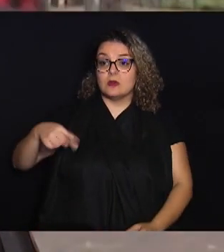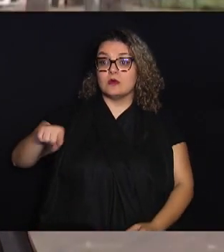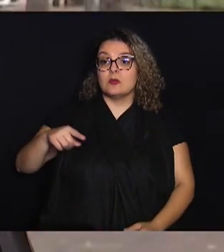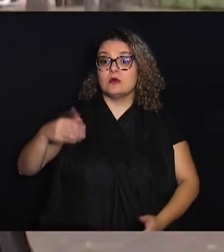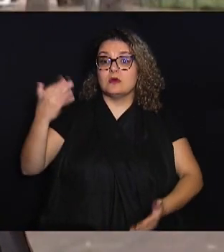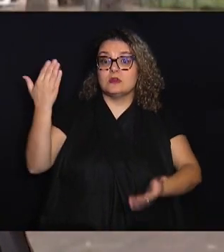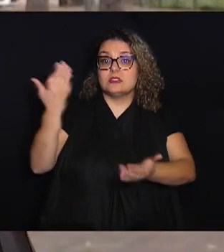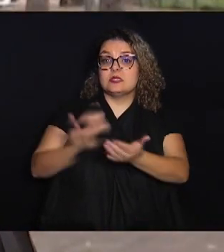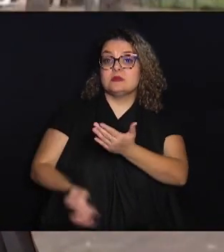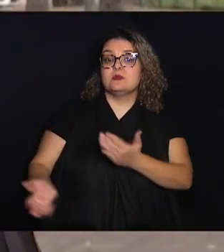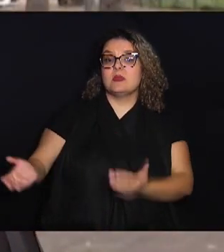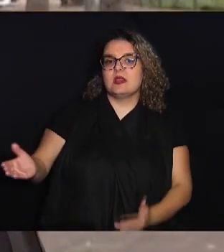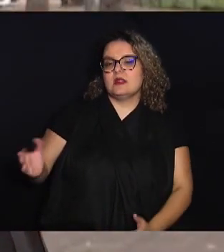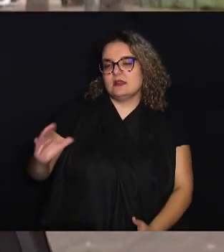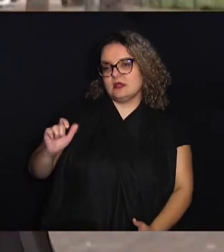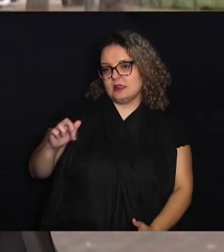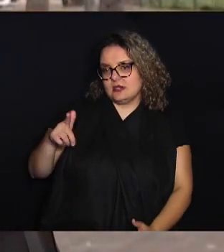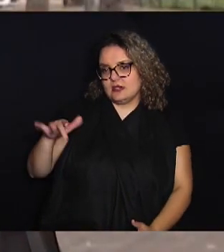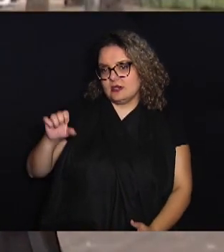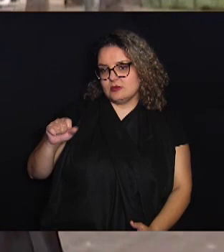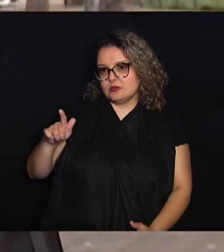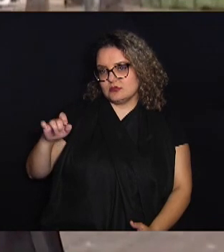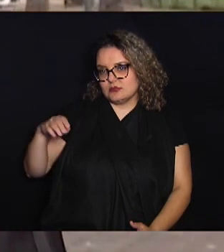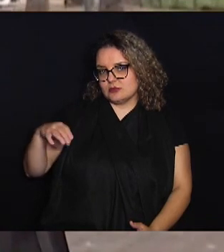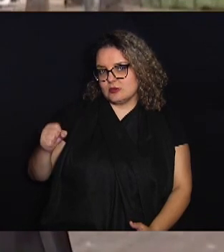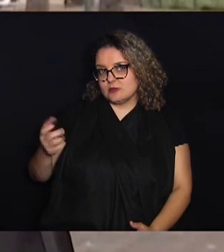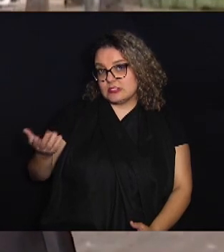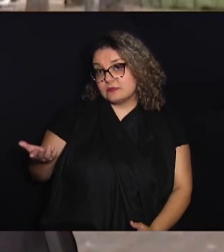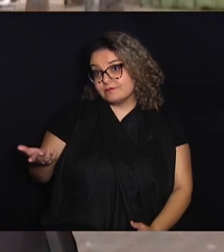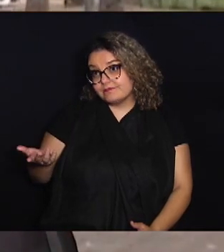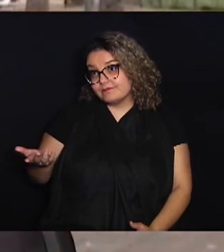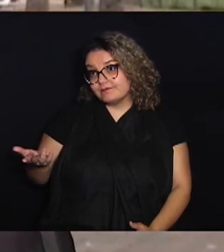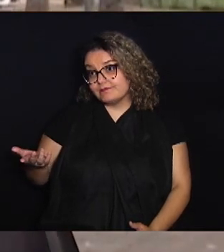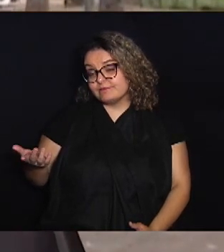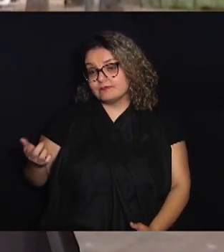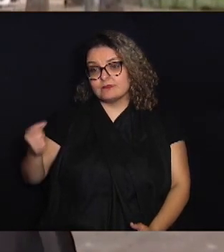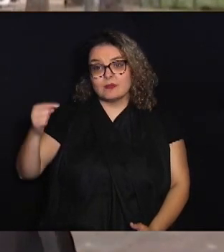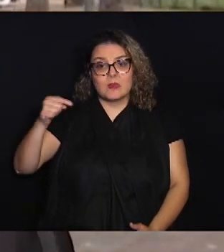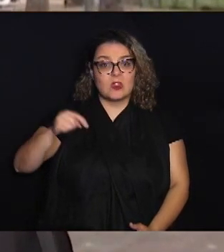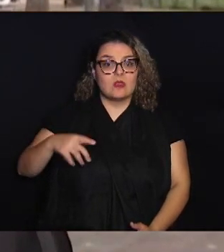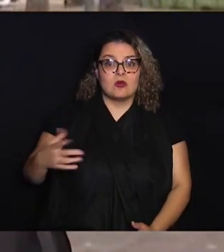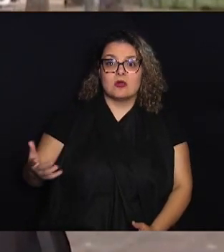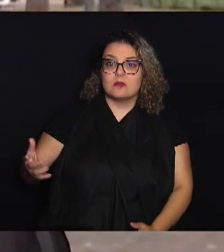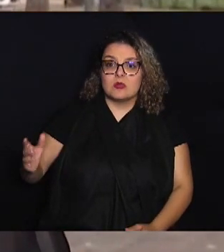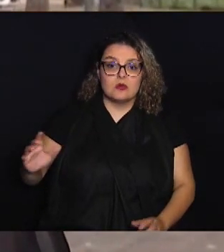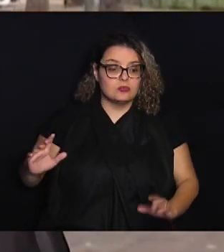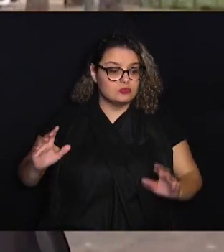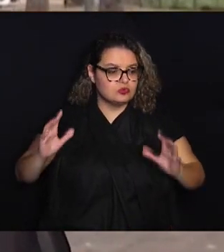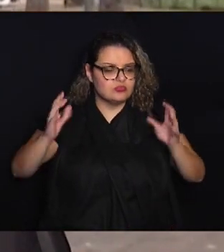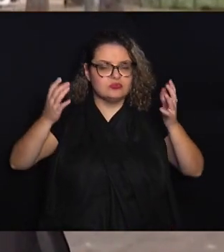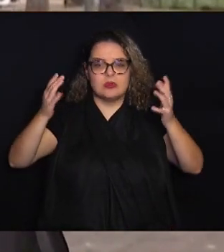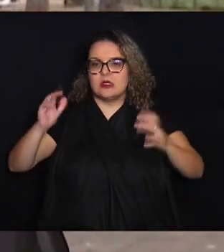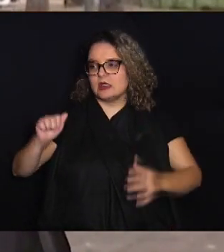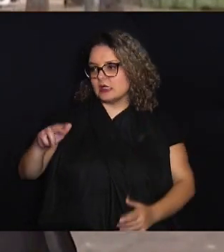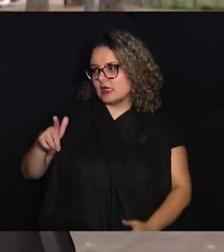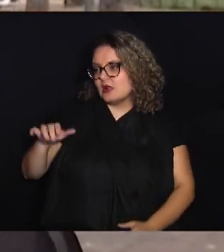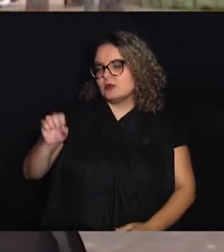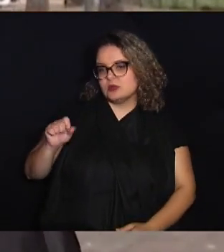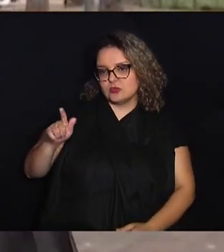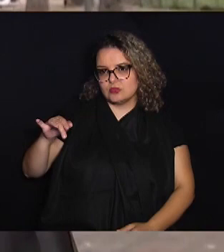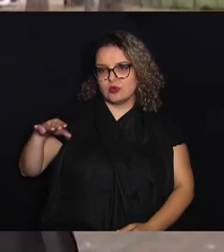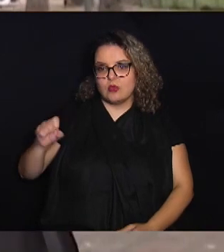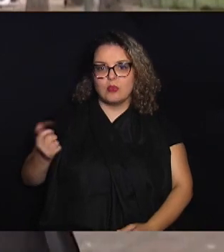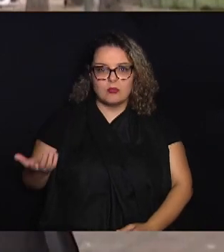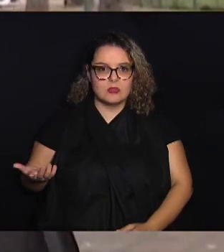desperdiçam Carlos Gomes. Porque aqui era para ser os festivais Carlos Gomes, né? Assim,